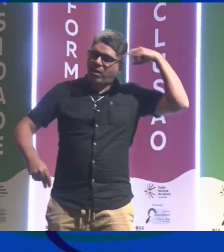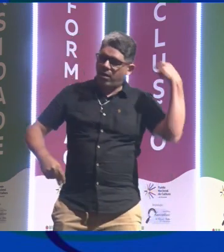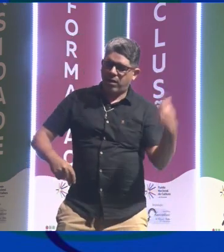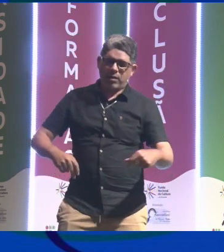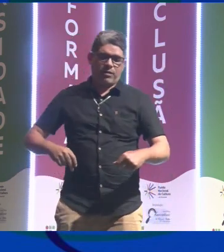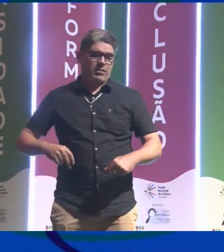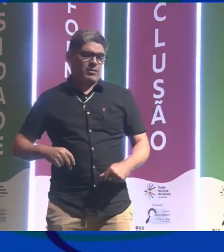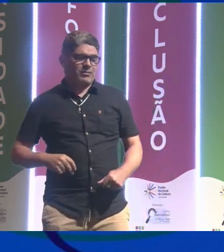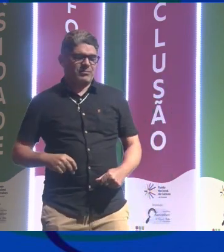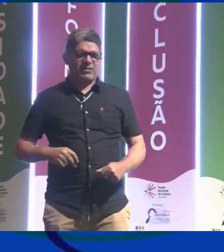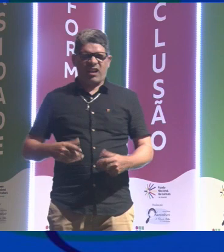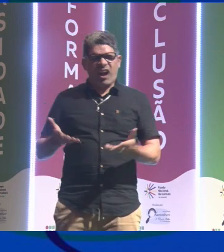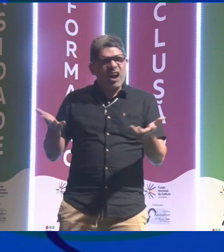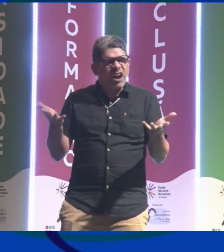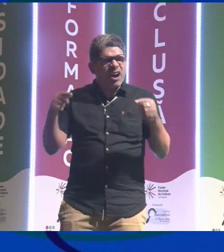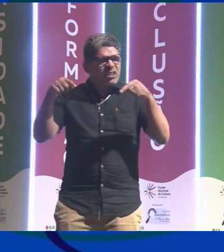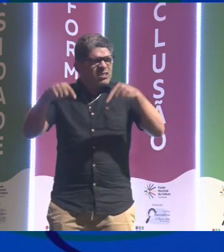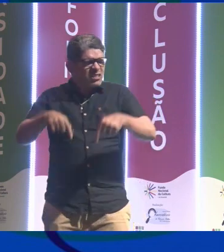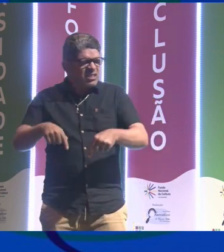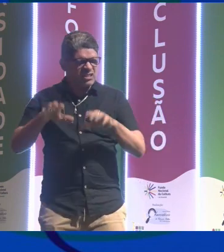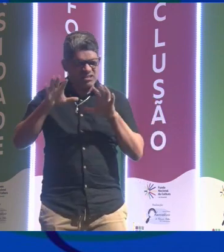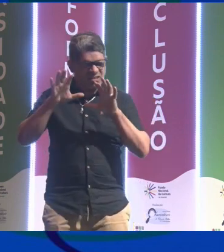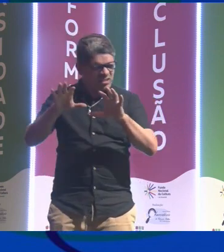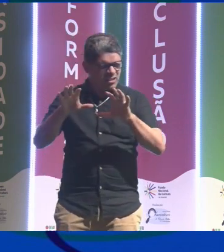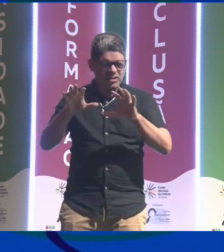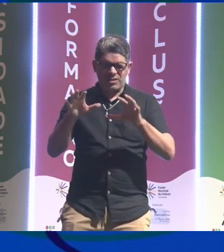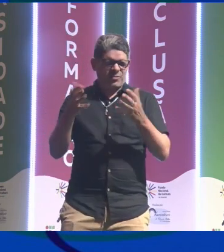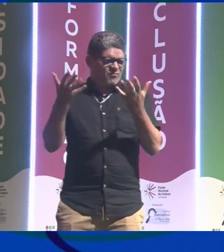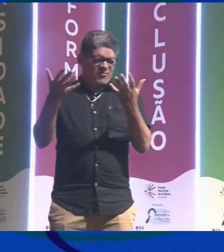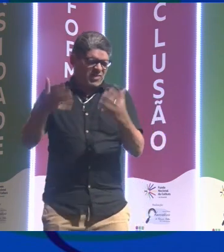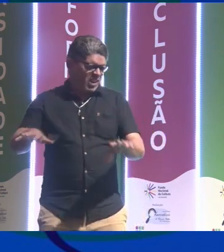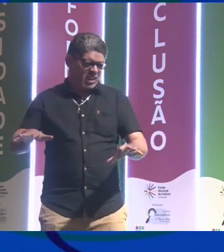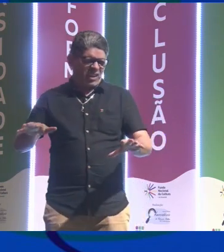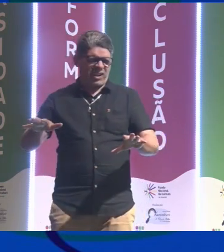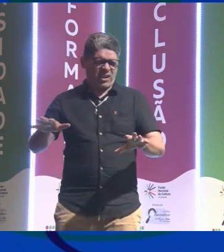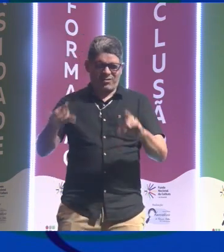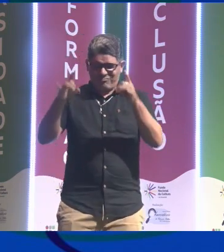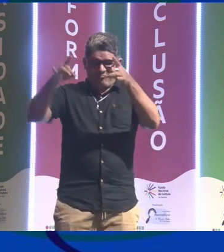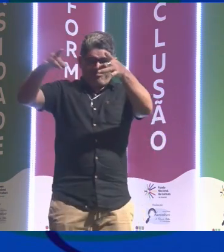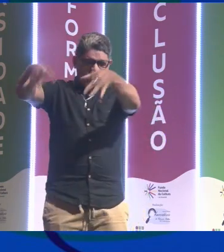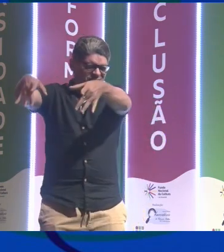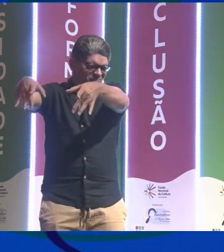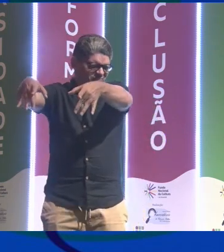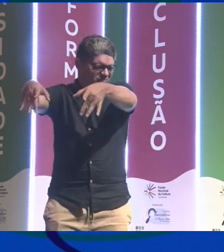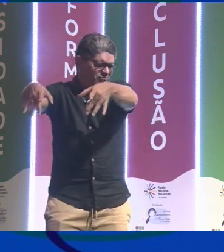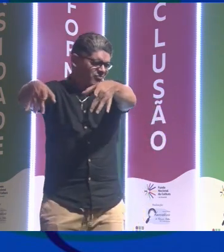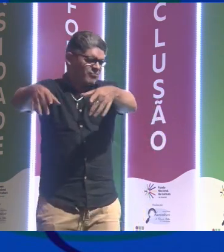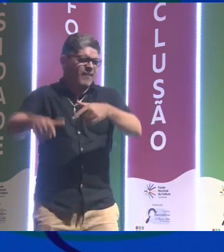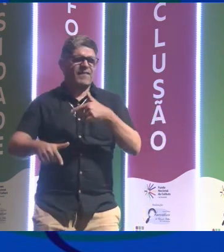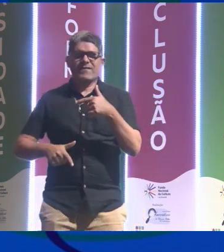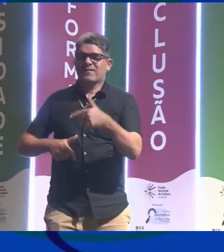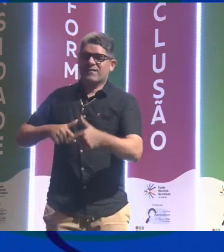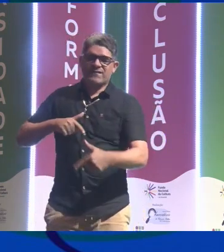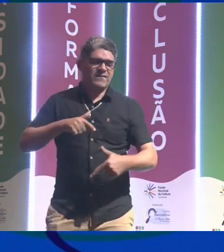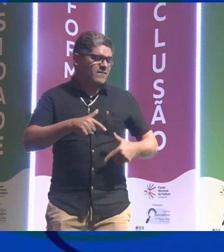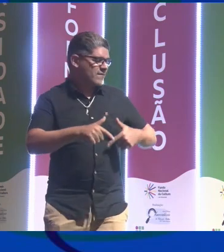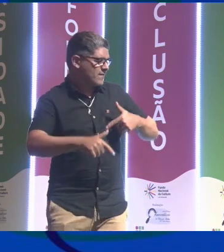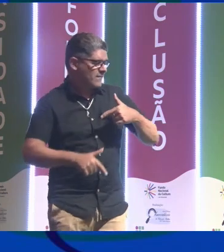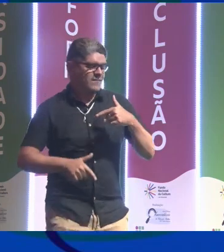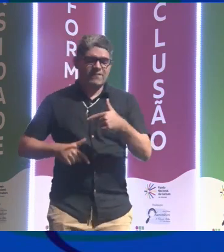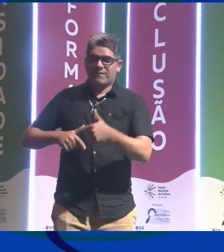Pra ficar dessa maneira, eu prefiro ficar como estou. Que trabalho